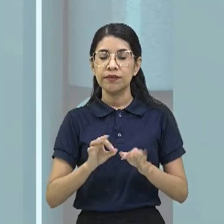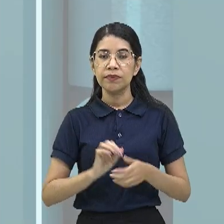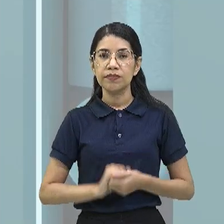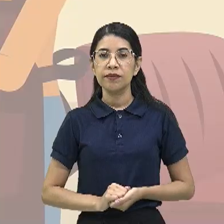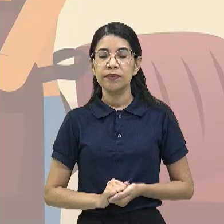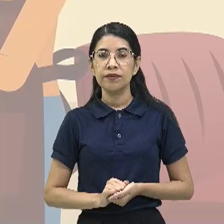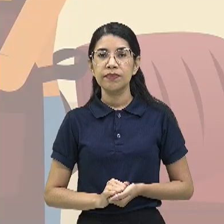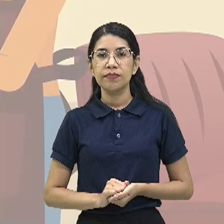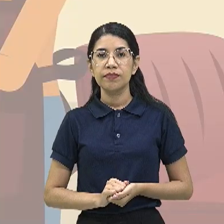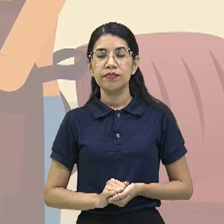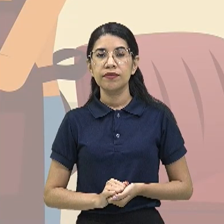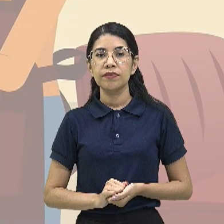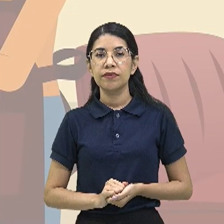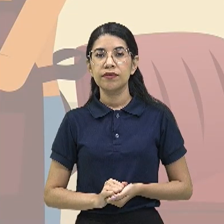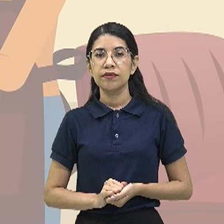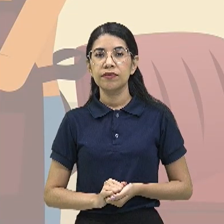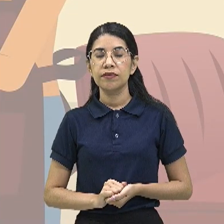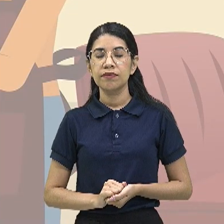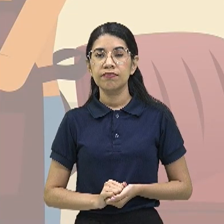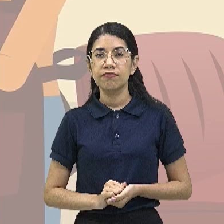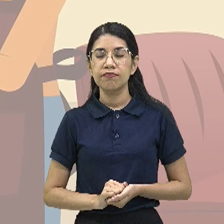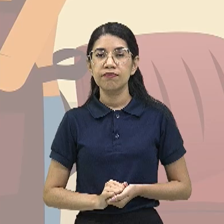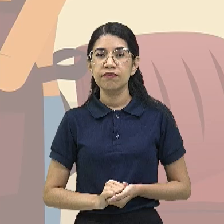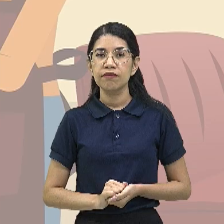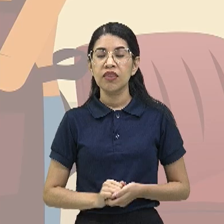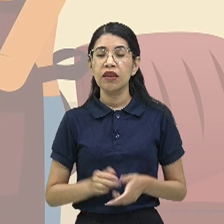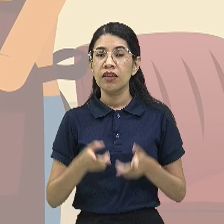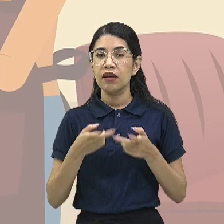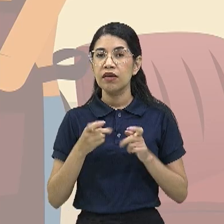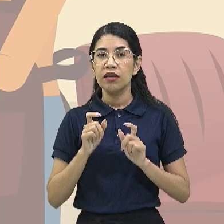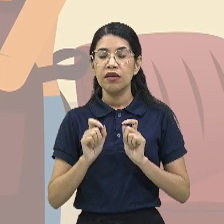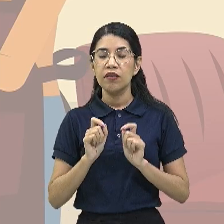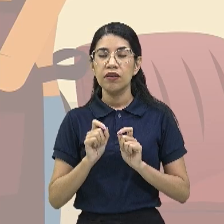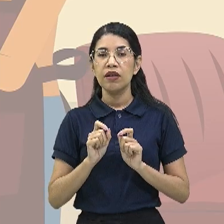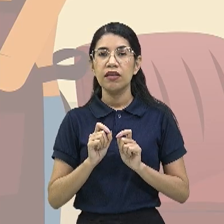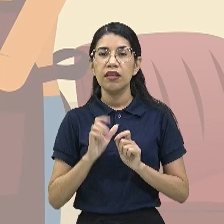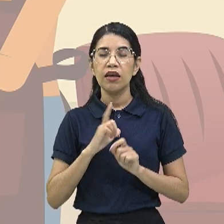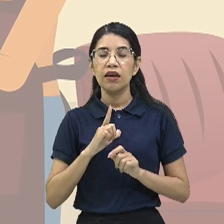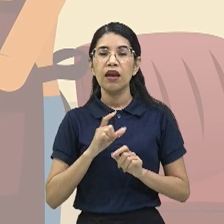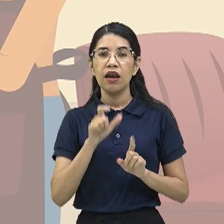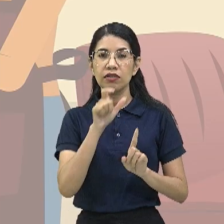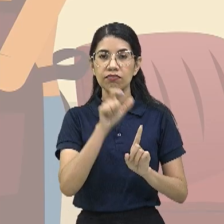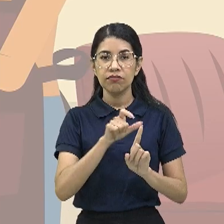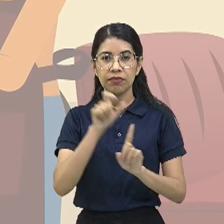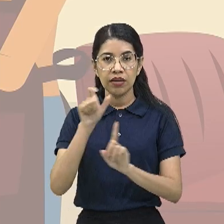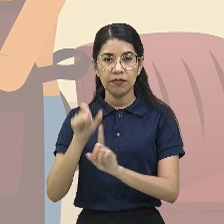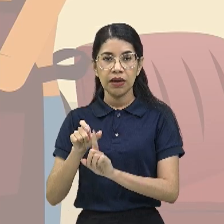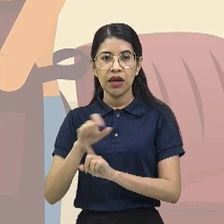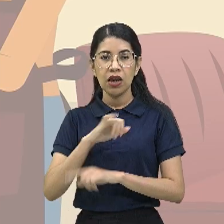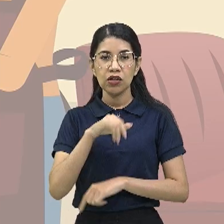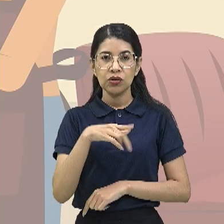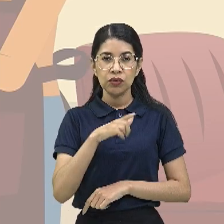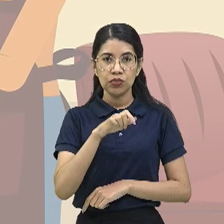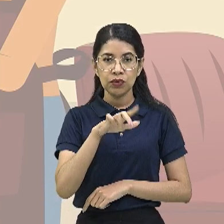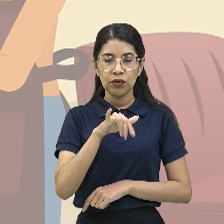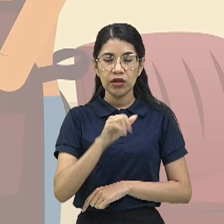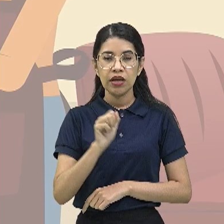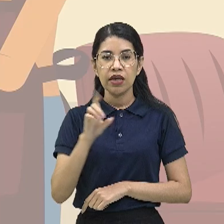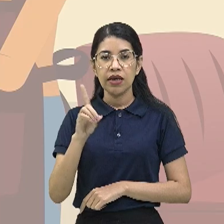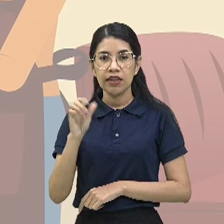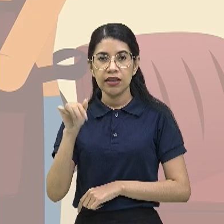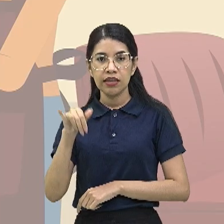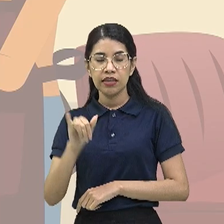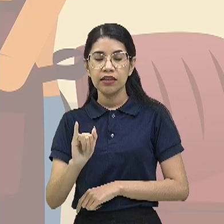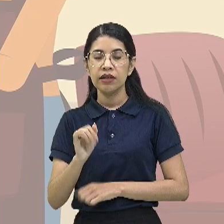go! Vejam que eu tenho aqui as personagens, Júlia e Dani, e ela começa